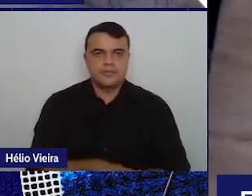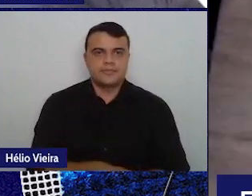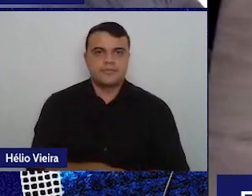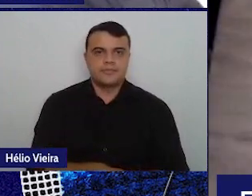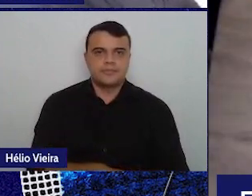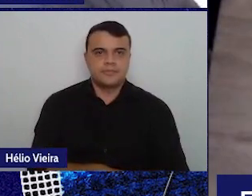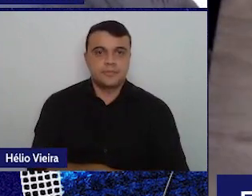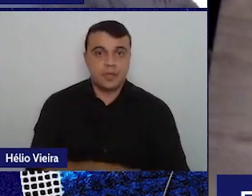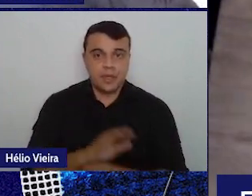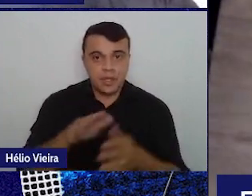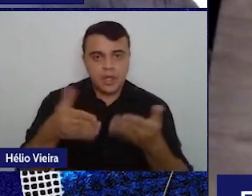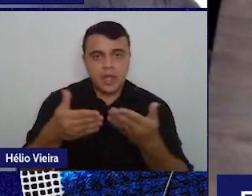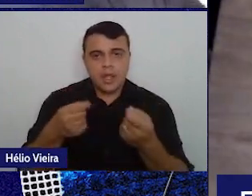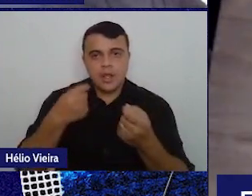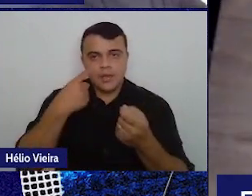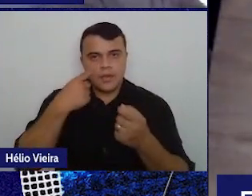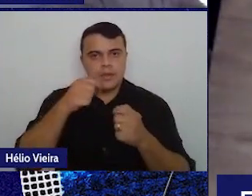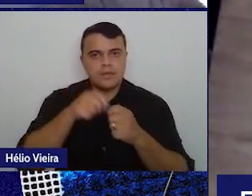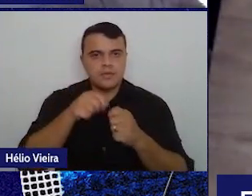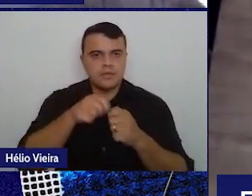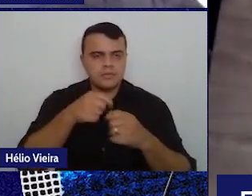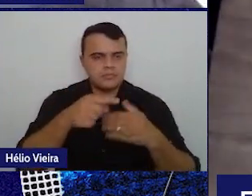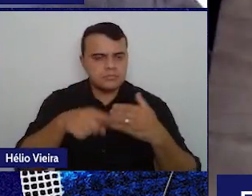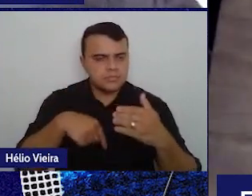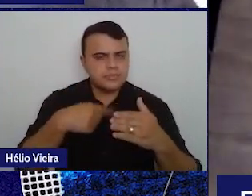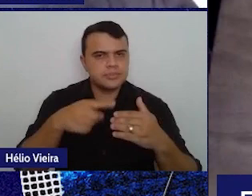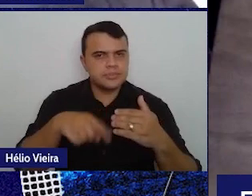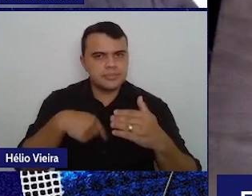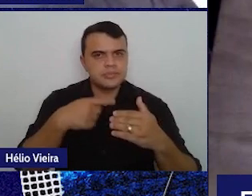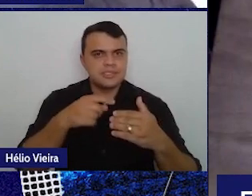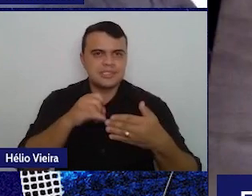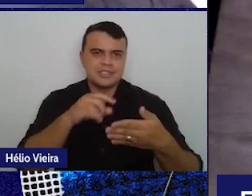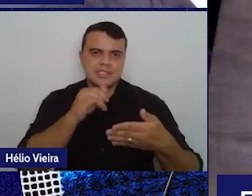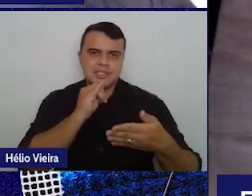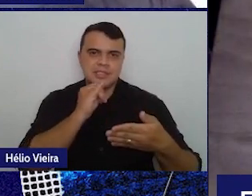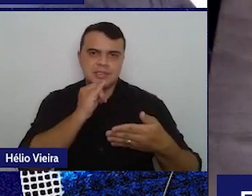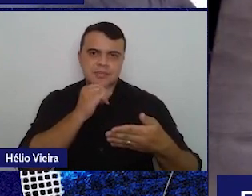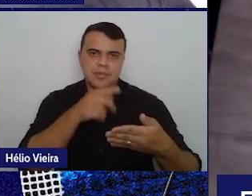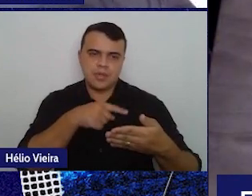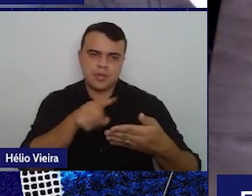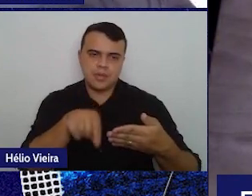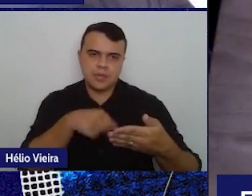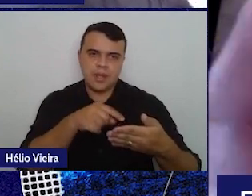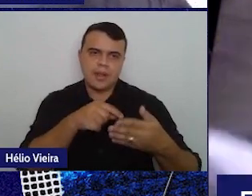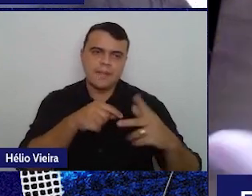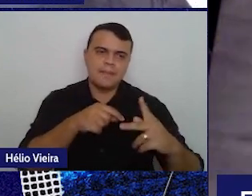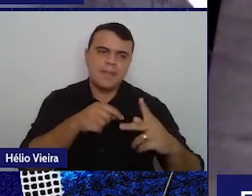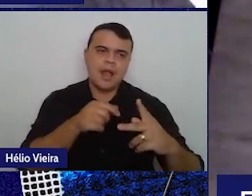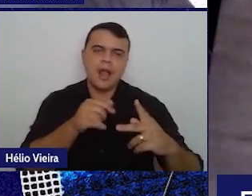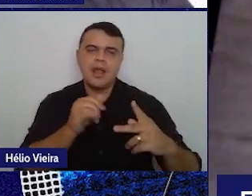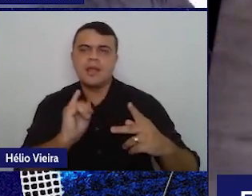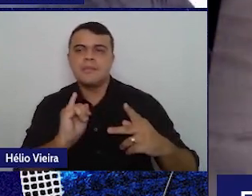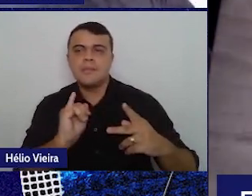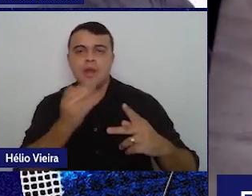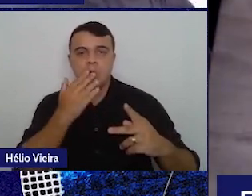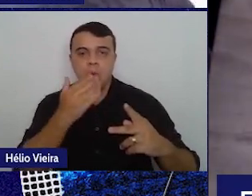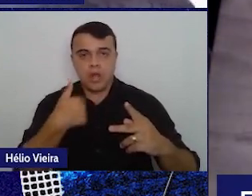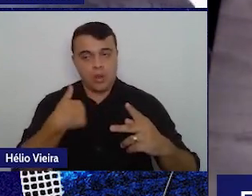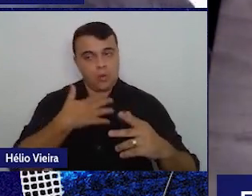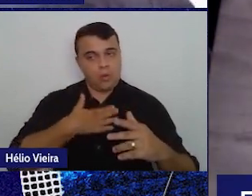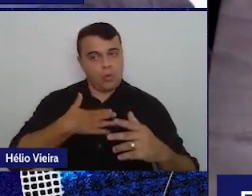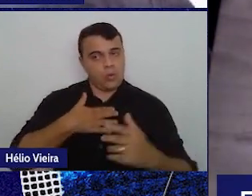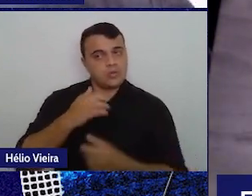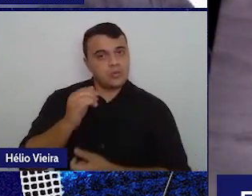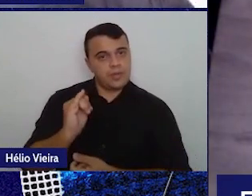e aí a gente vai contando. Se a gente quer uma urdidura para uma urdidura ímpar, eu gosto de trabalhar a urdidura